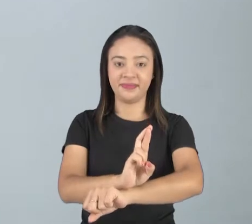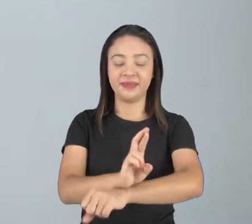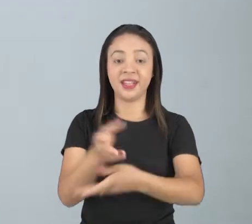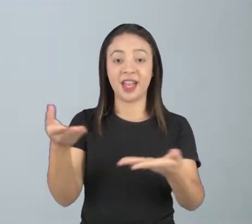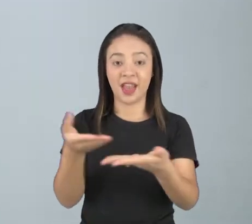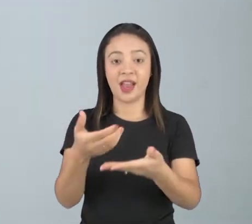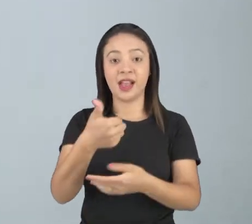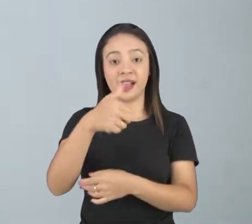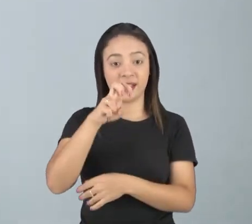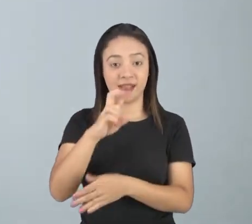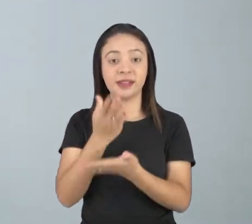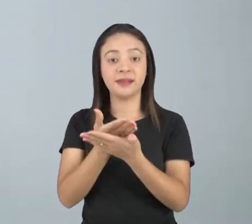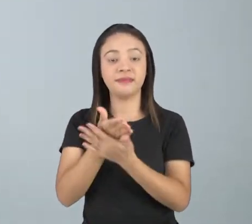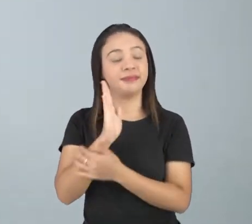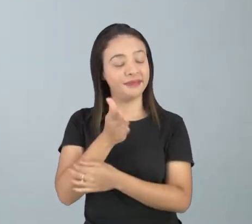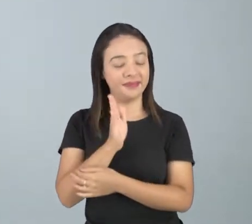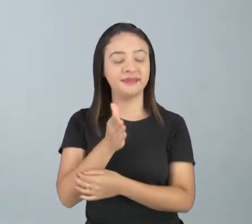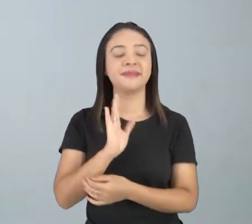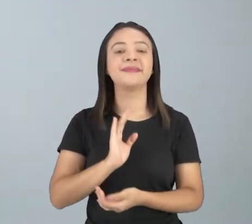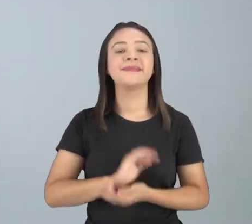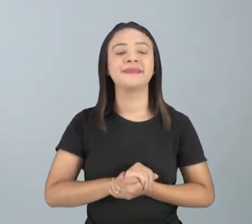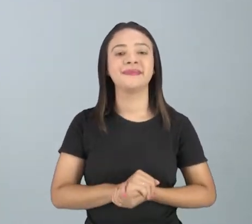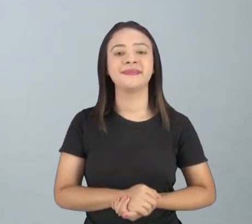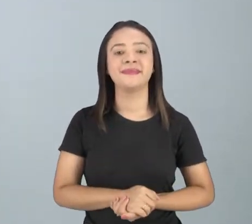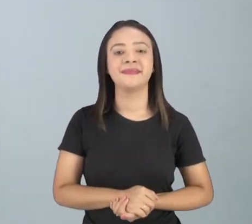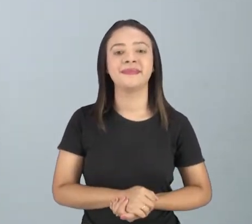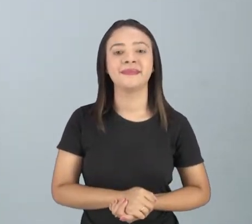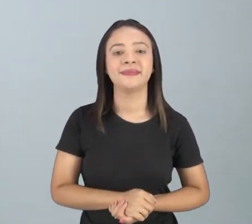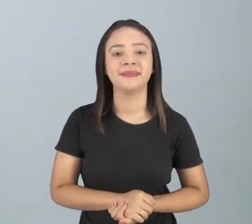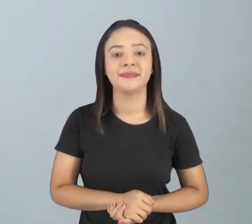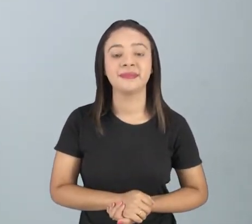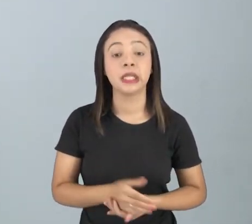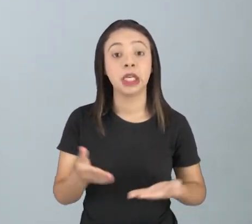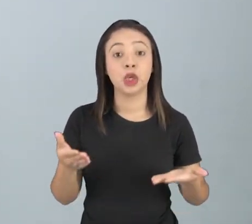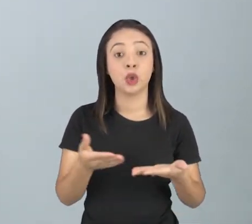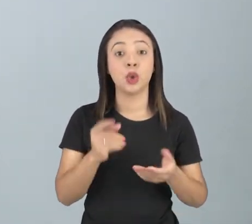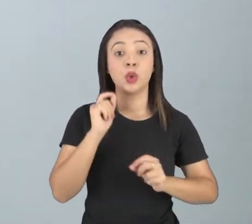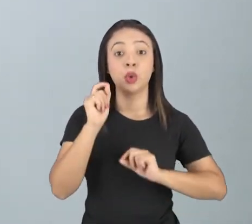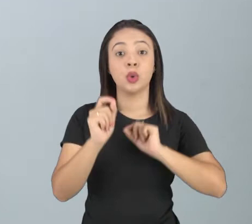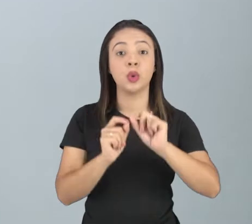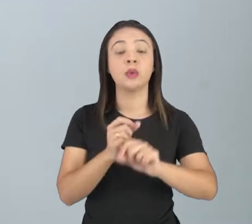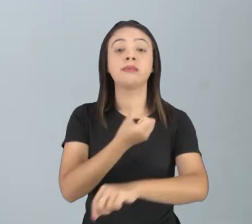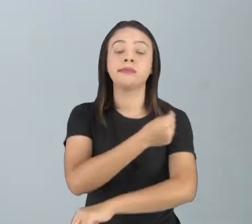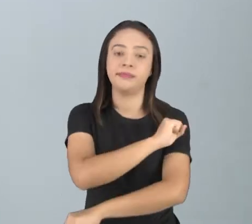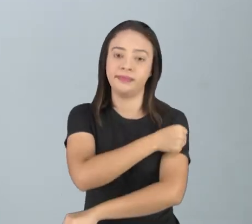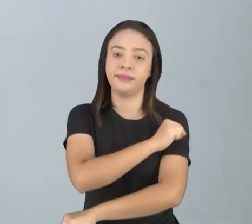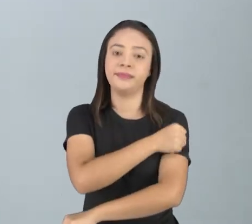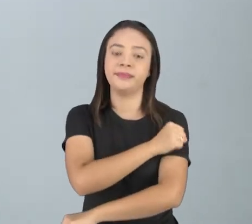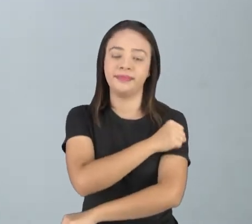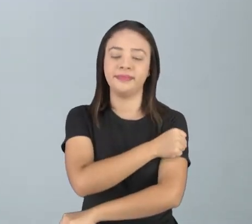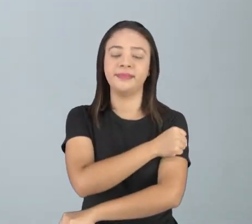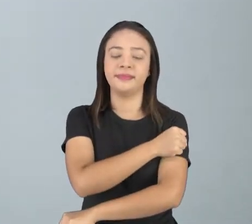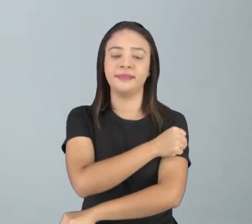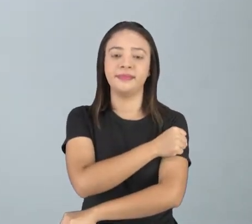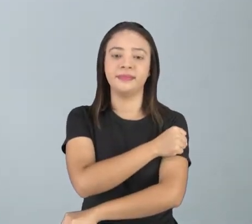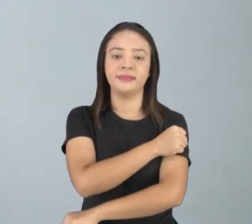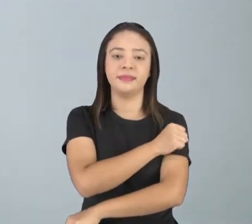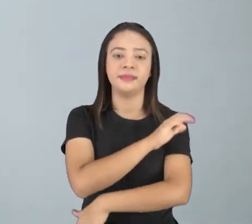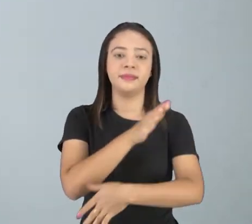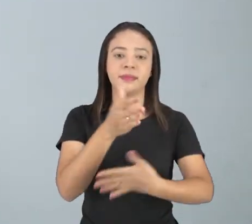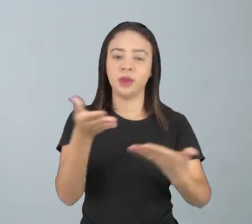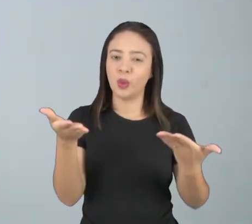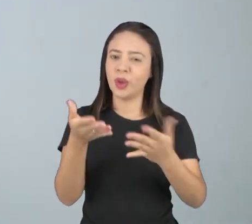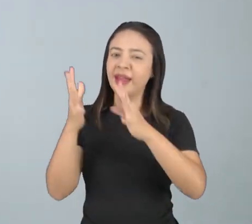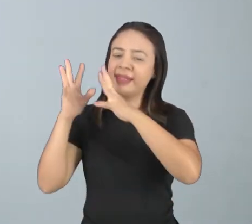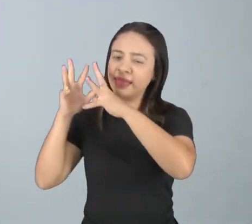nossa 15ª aula e estamos com conteúdo de 8º ano, que é Fundamental 2. Estamos fazendo